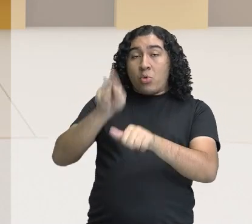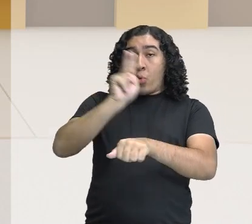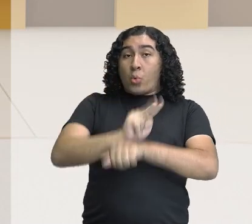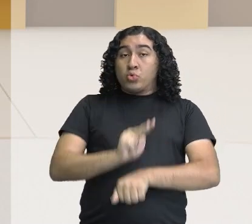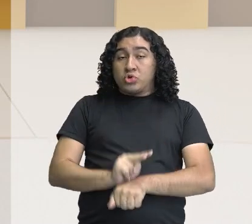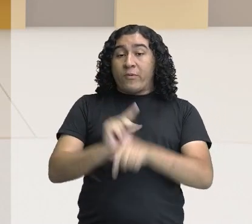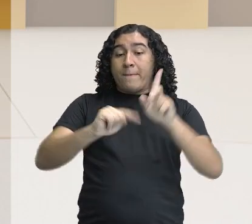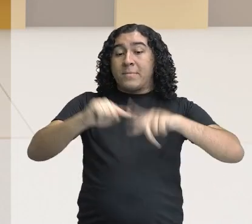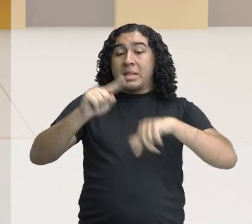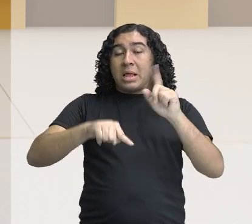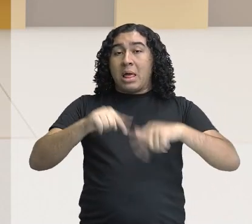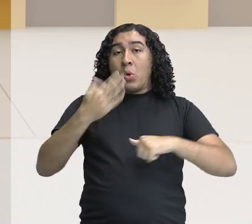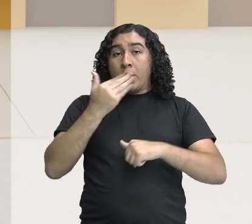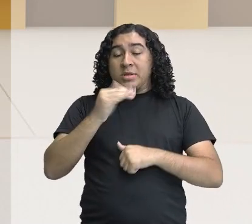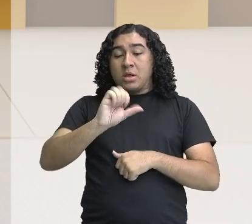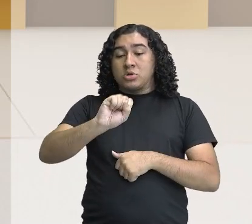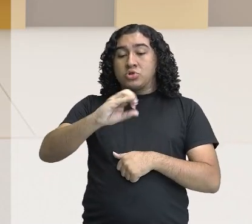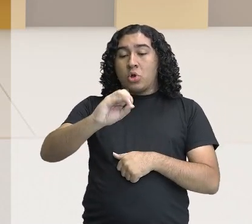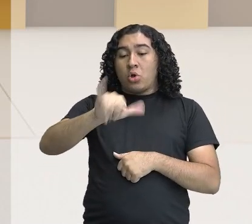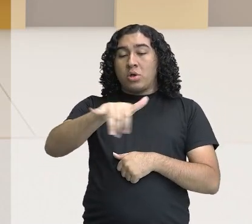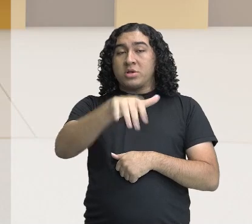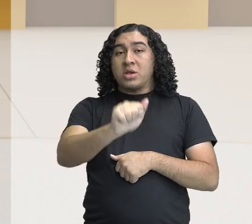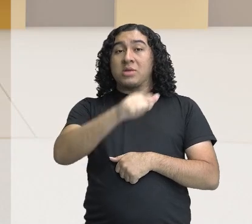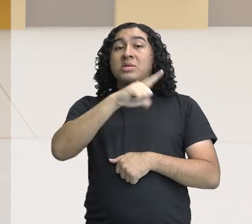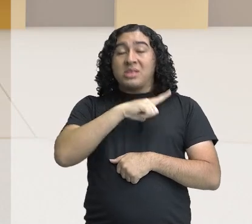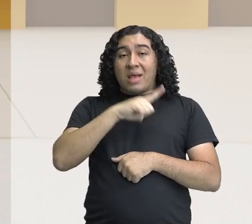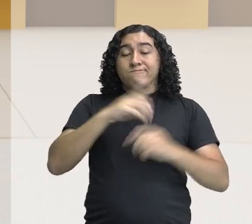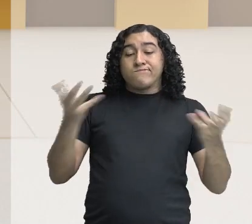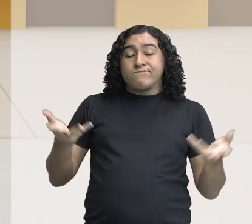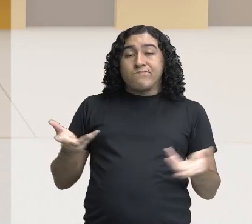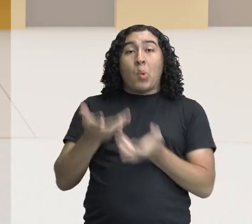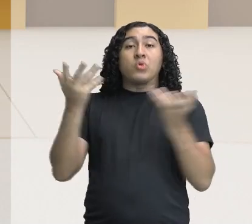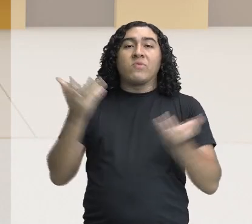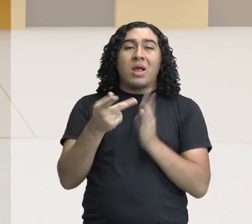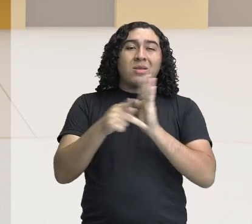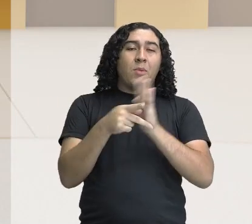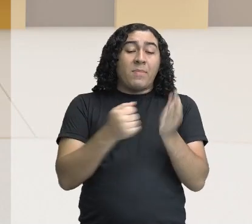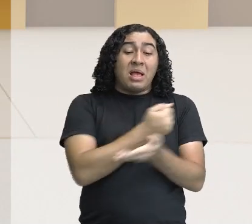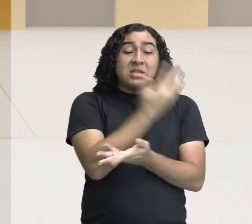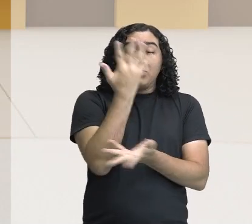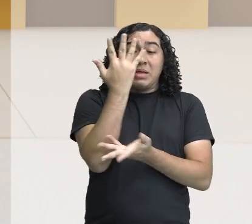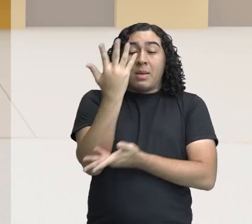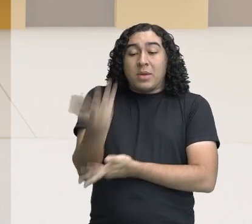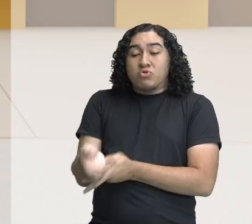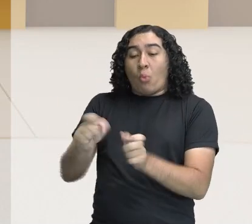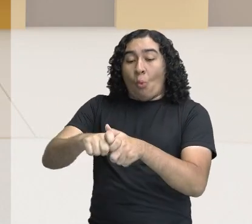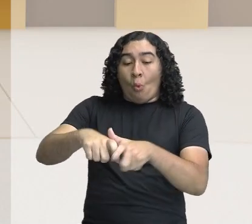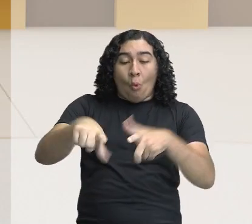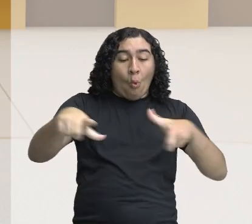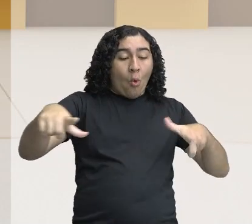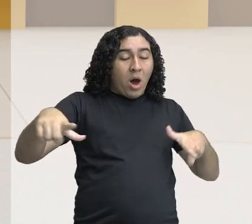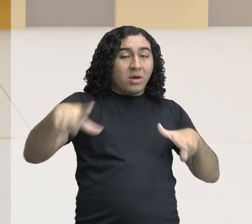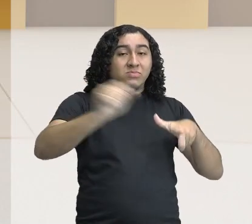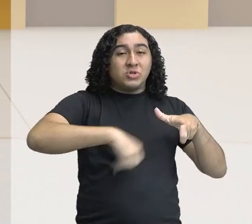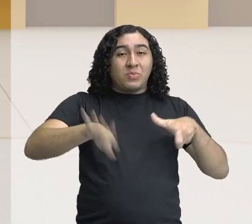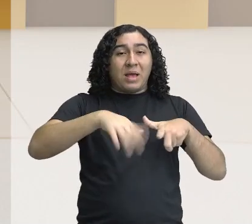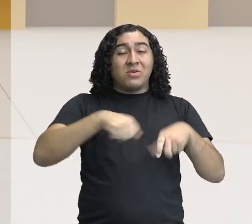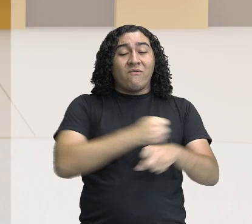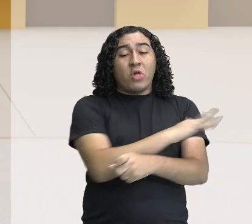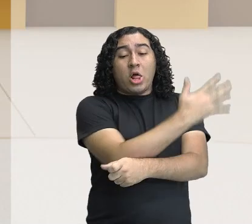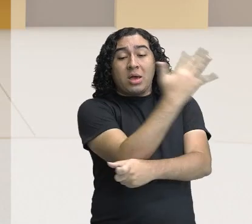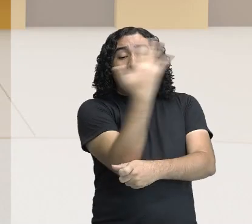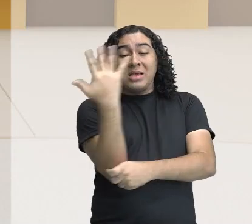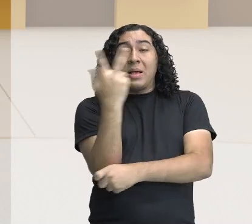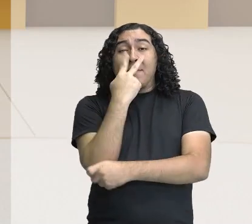tem impulsionado esse desmatamento na Amazônia, tá? E aí, grandes áreas de florestas,